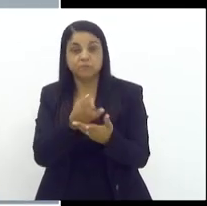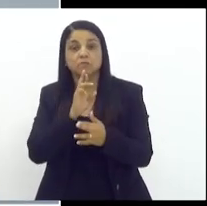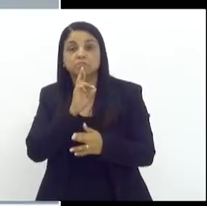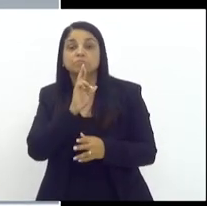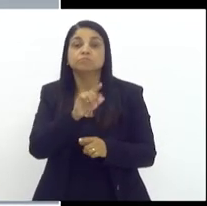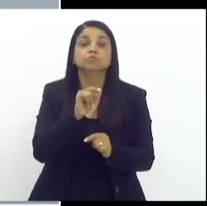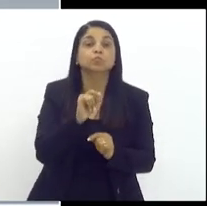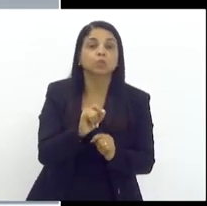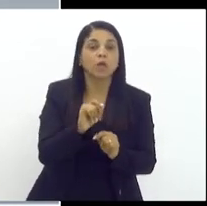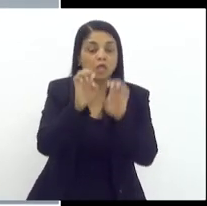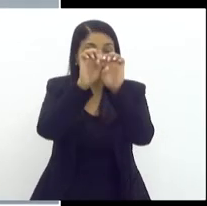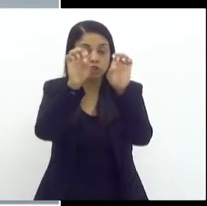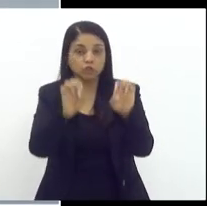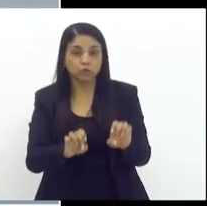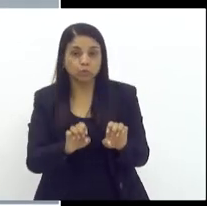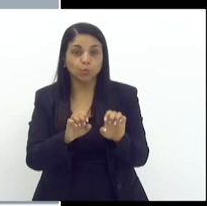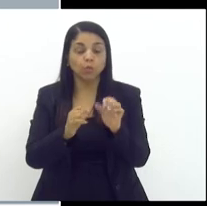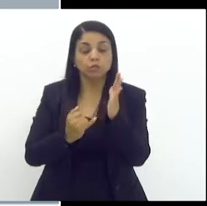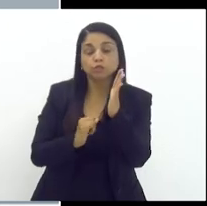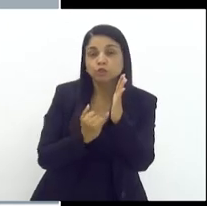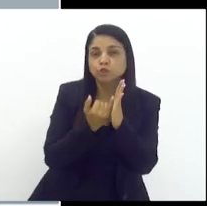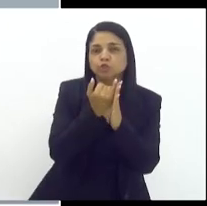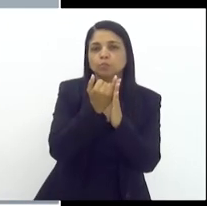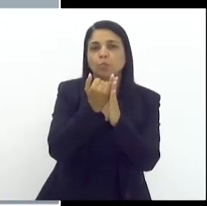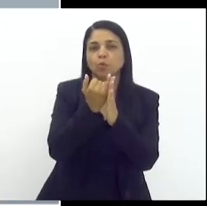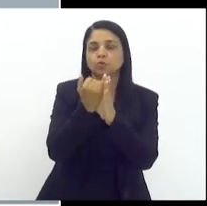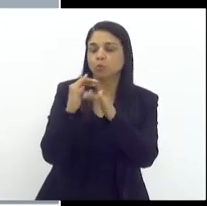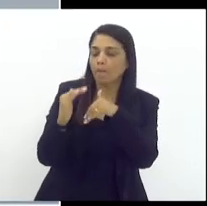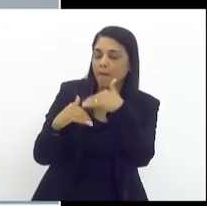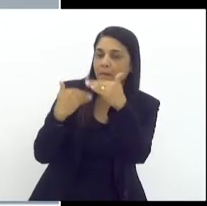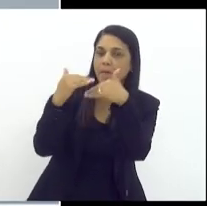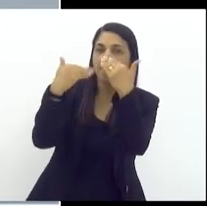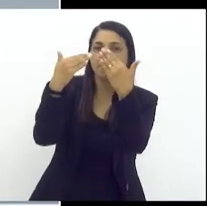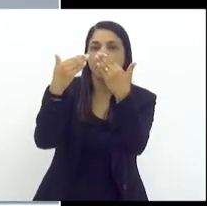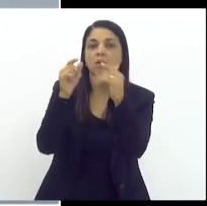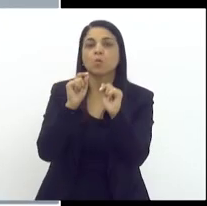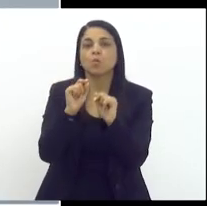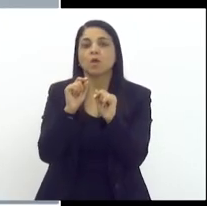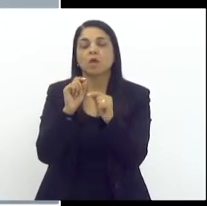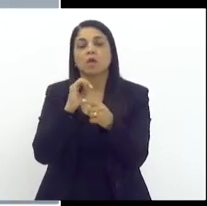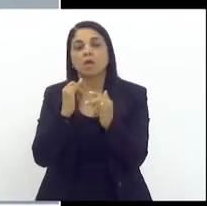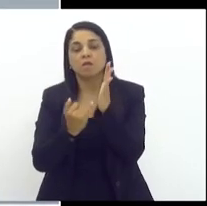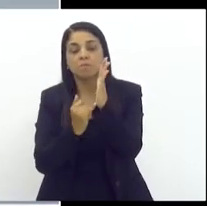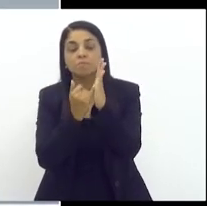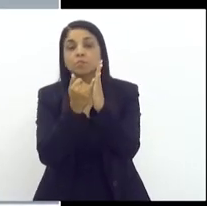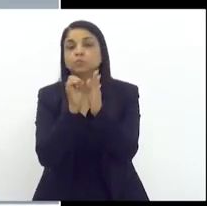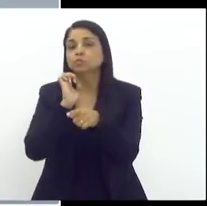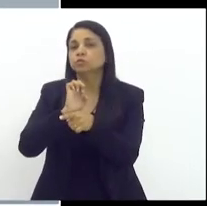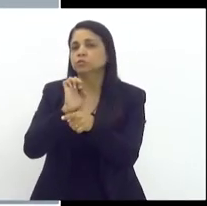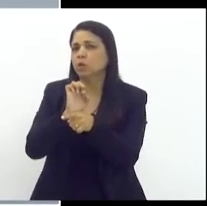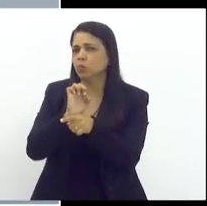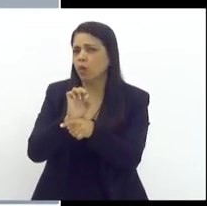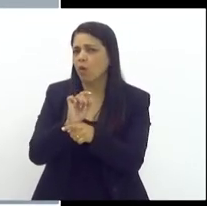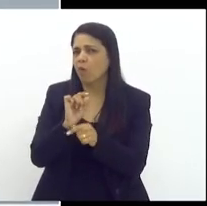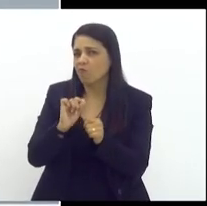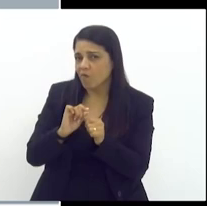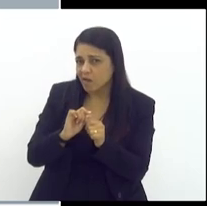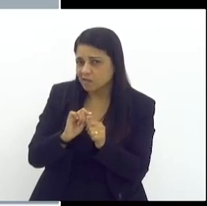em uma estrutura de impostos progressivos que imposto Estadual faz isso